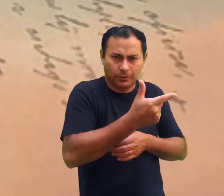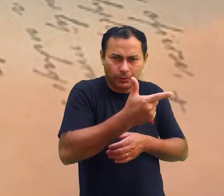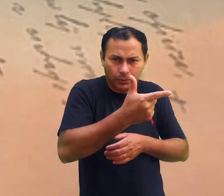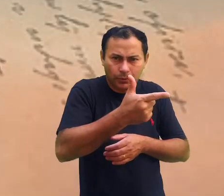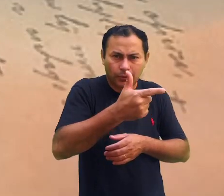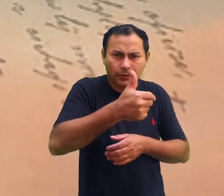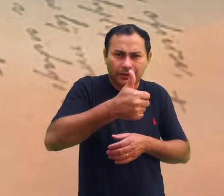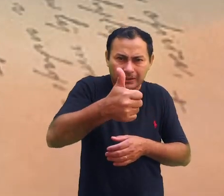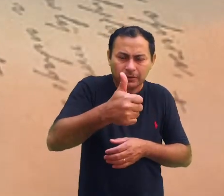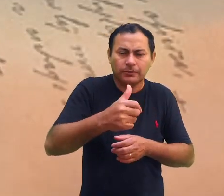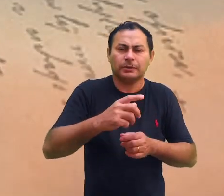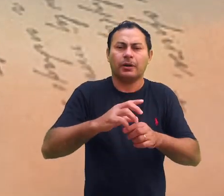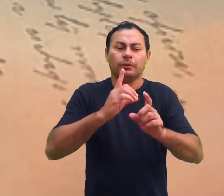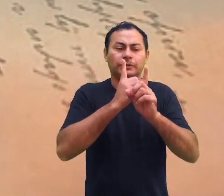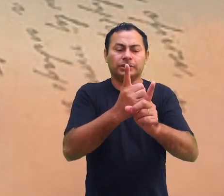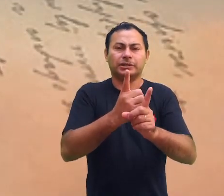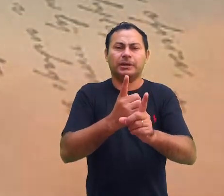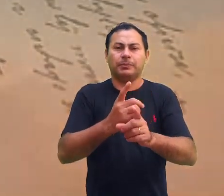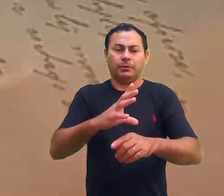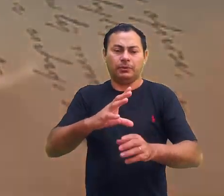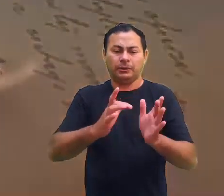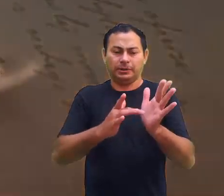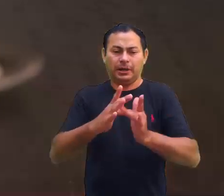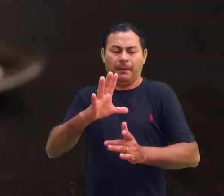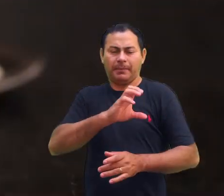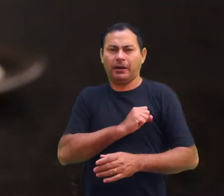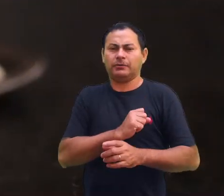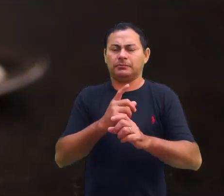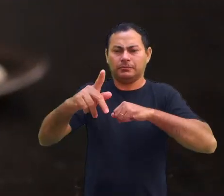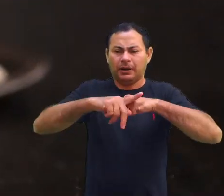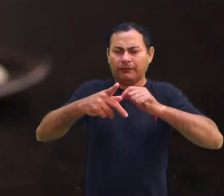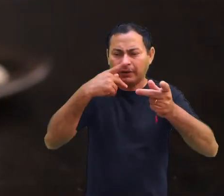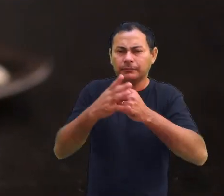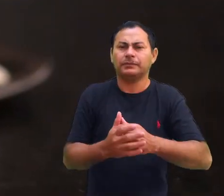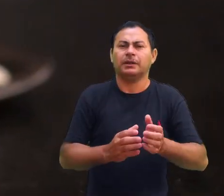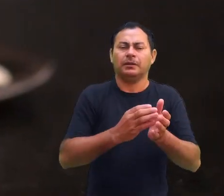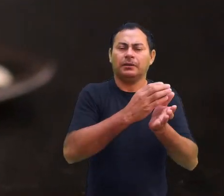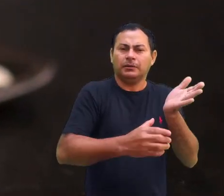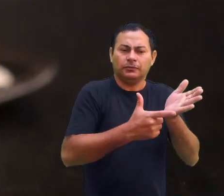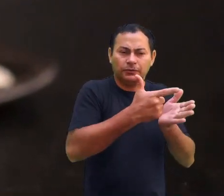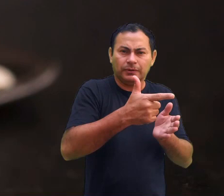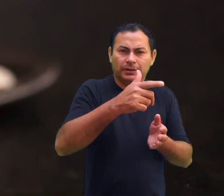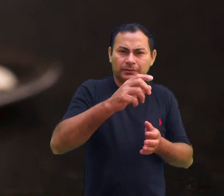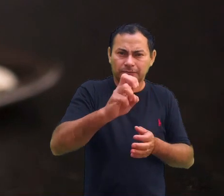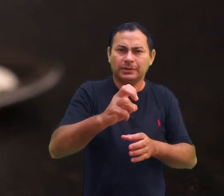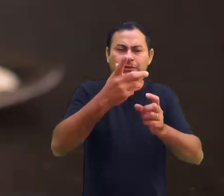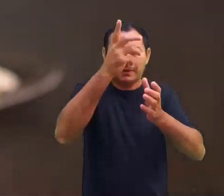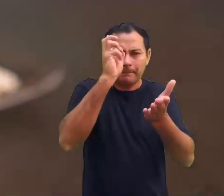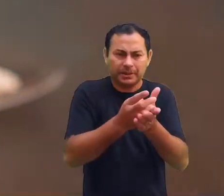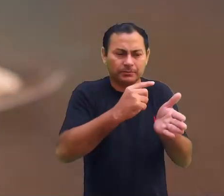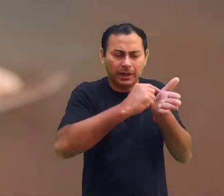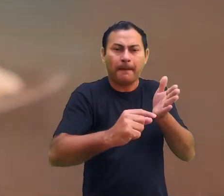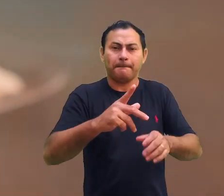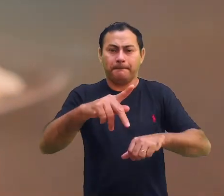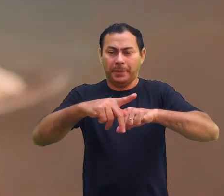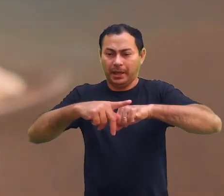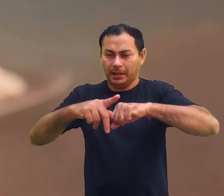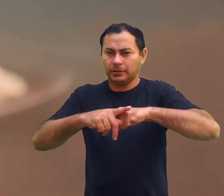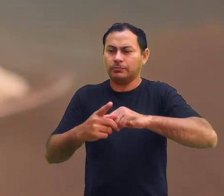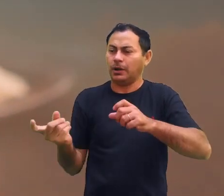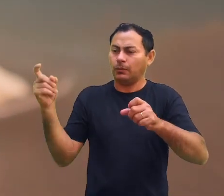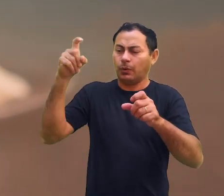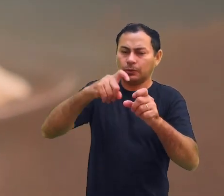Jesus amava disse a Pedro. E no versículo 20 do mesmo capítulo lemos a mesma referência.